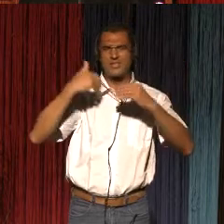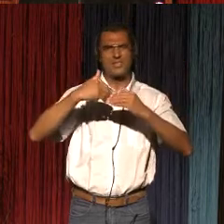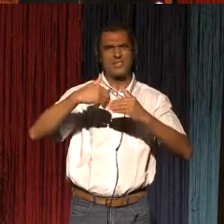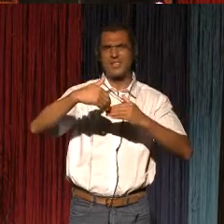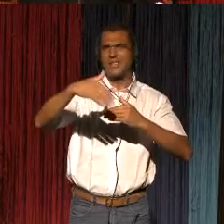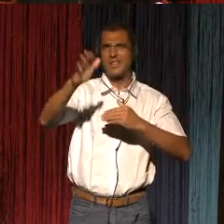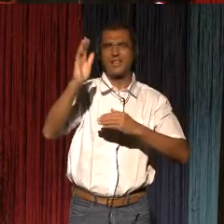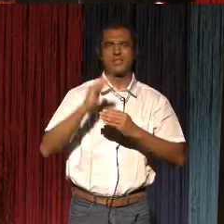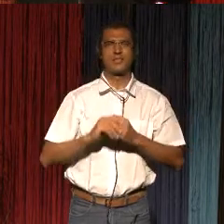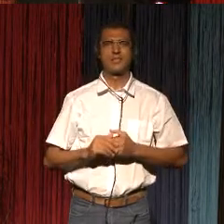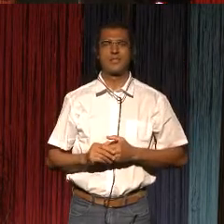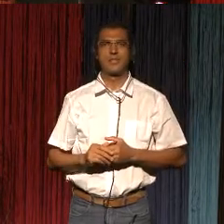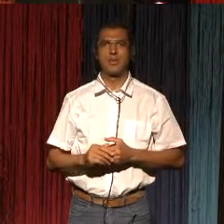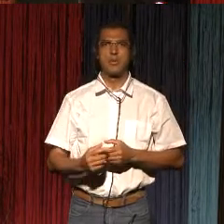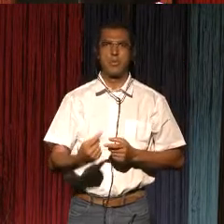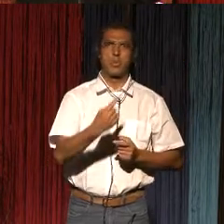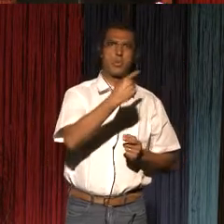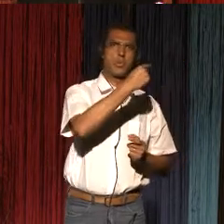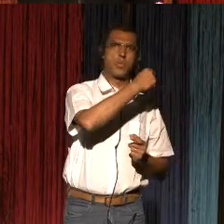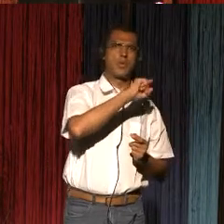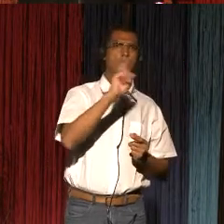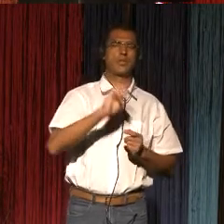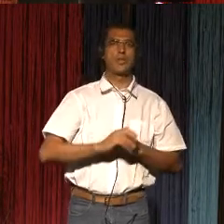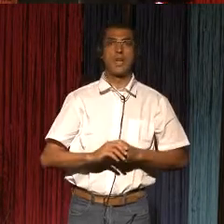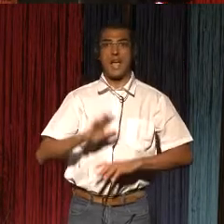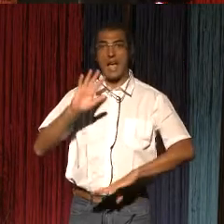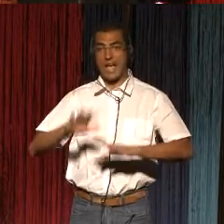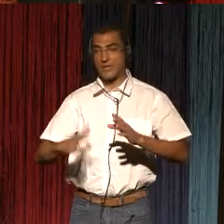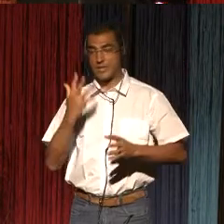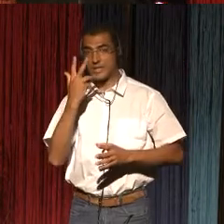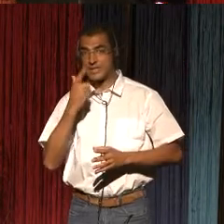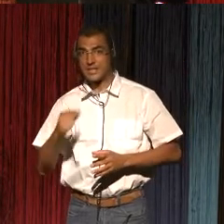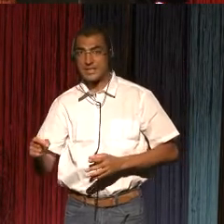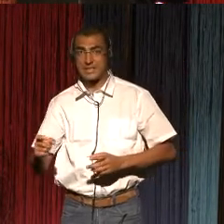Muitas crianças têm tanto medo de cometer erro